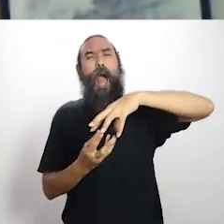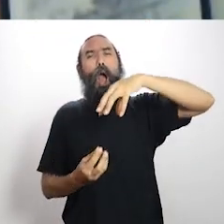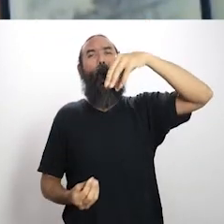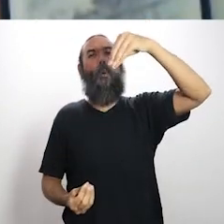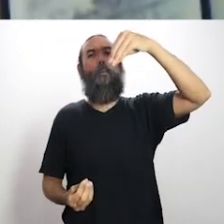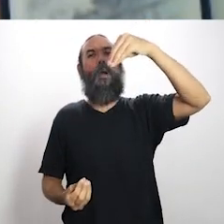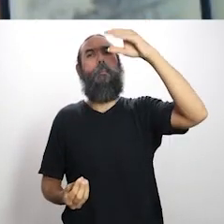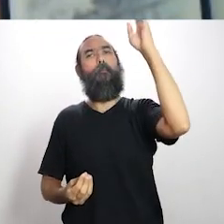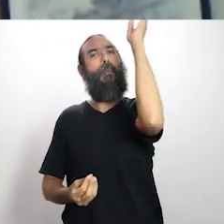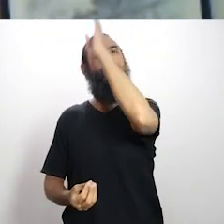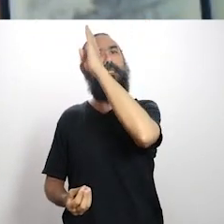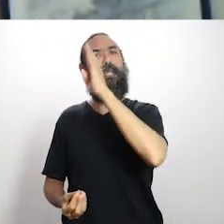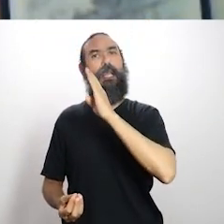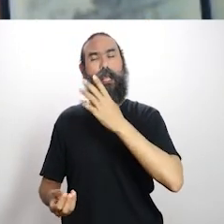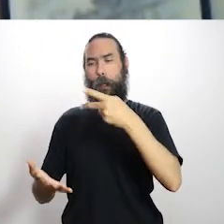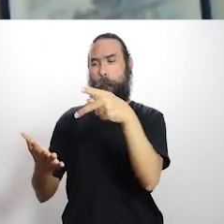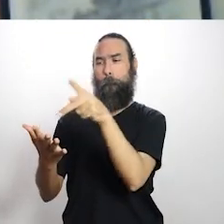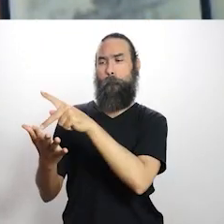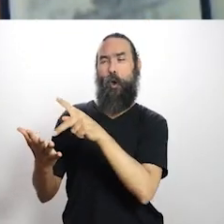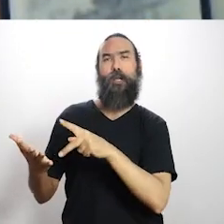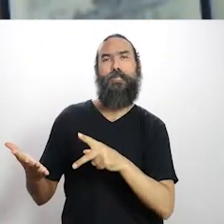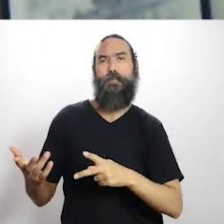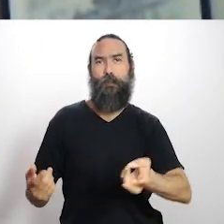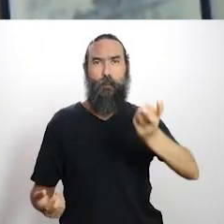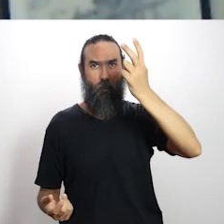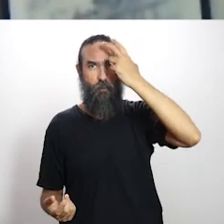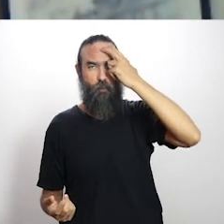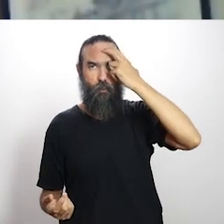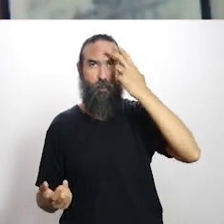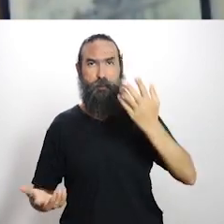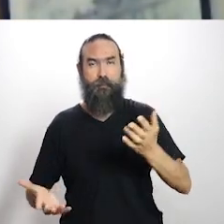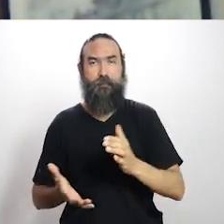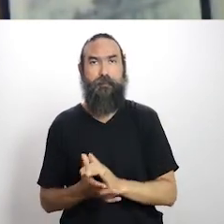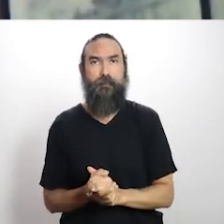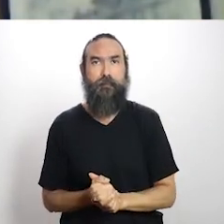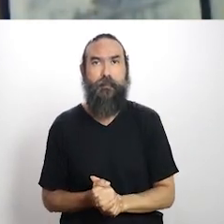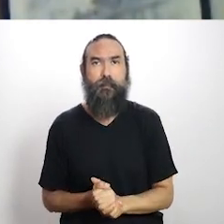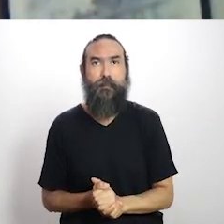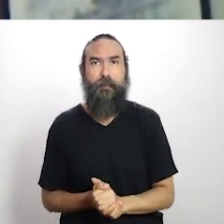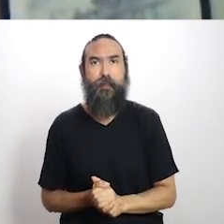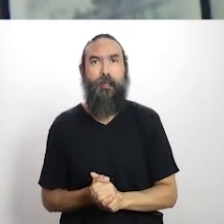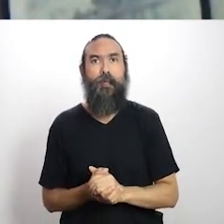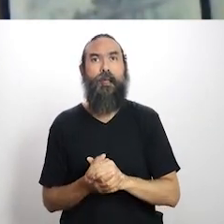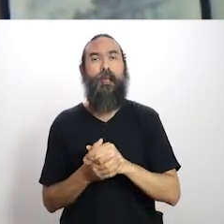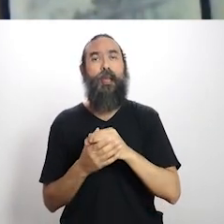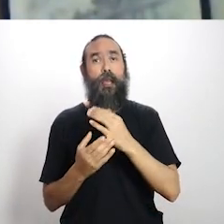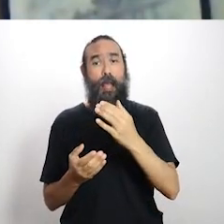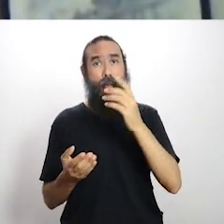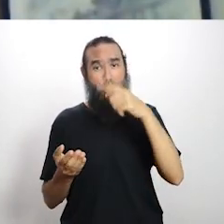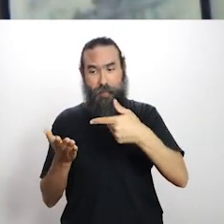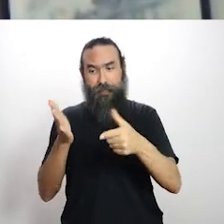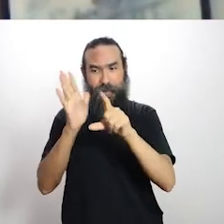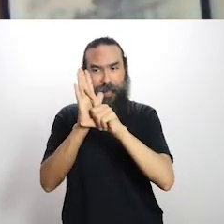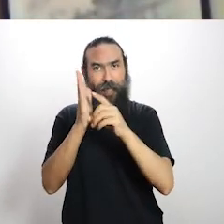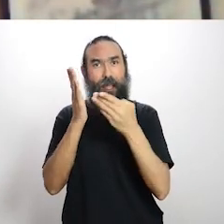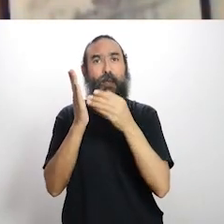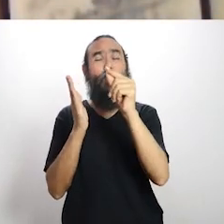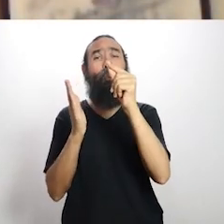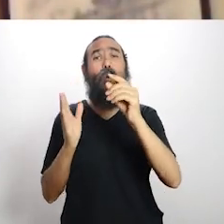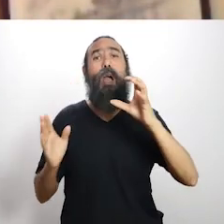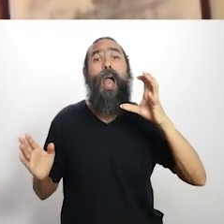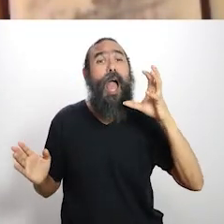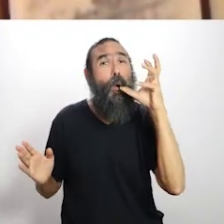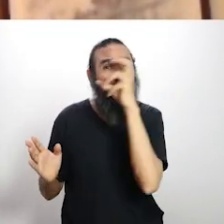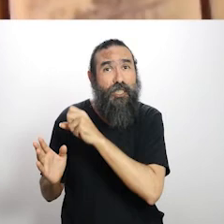fundamental é claro mas ela também é de emergência de um outro Brasil que pode emergir nesse processo de crise